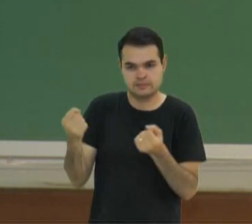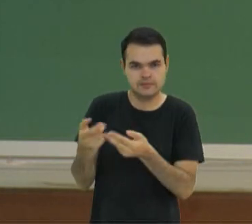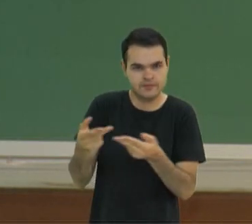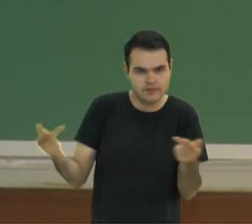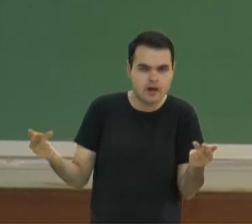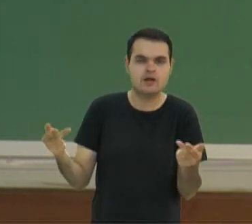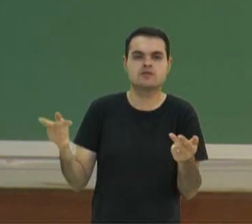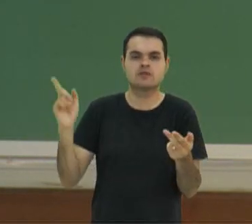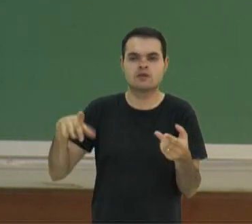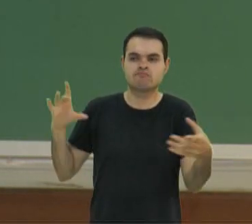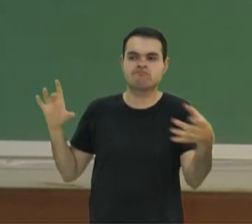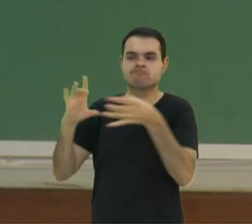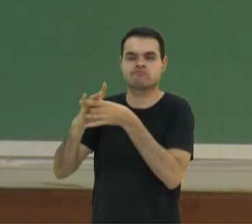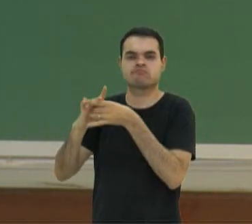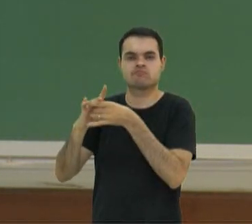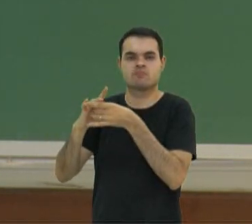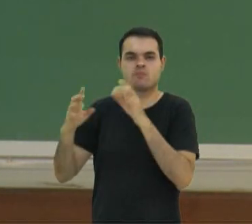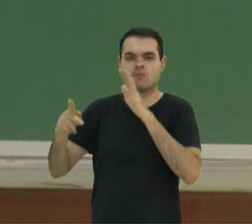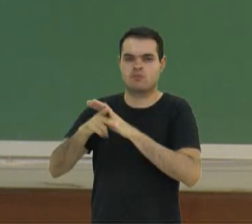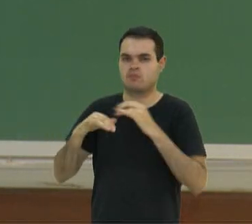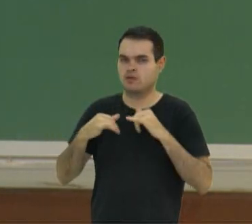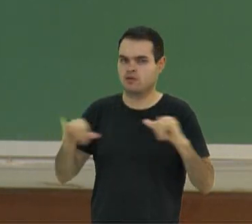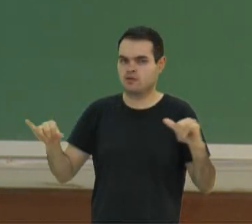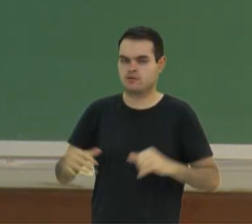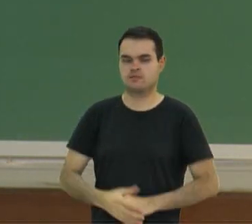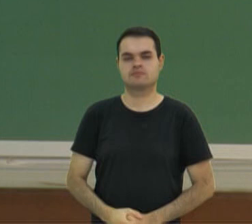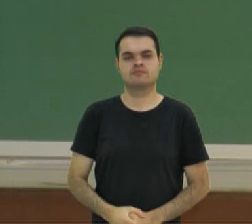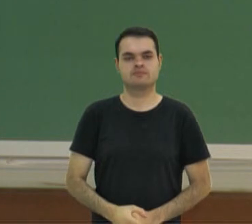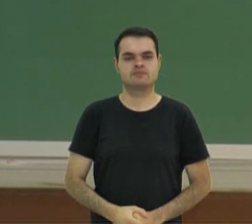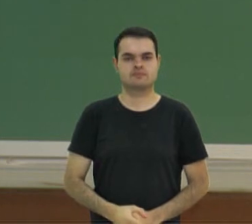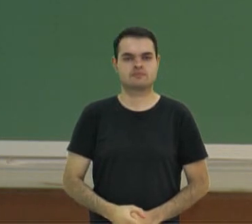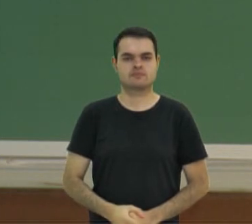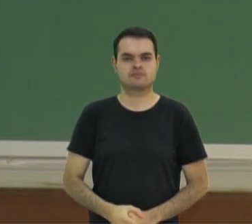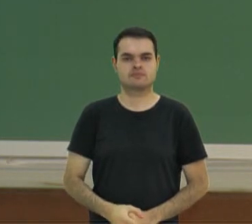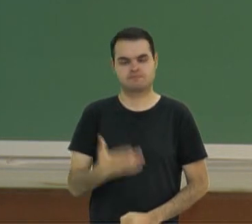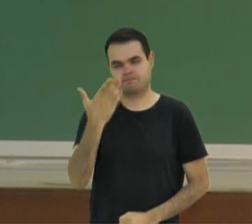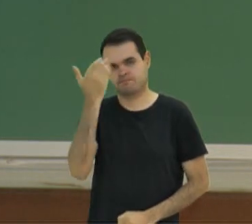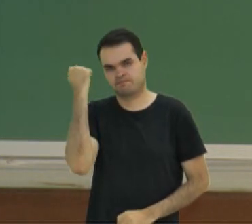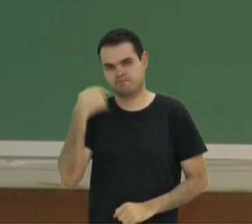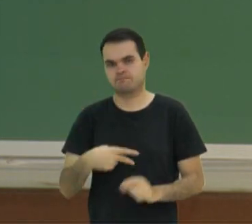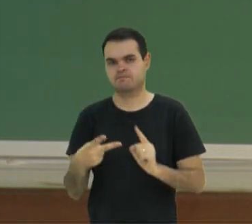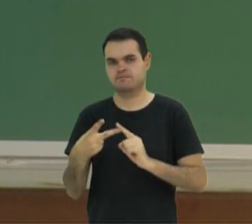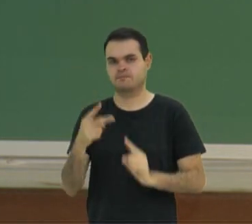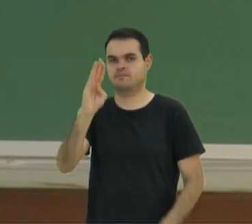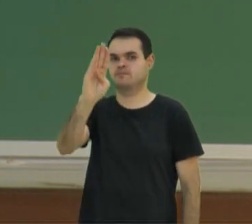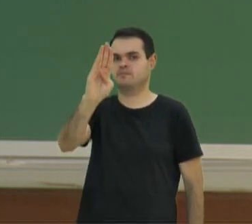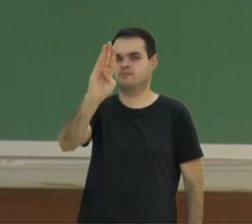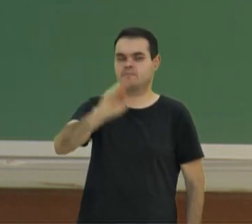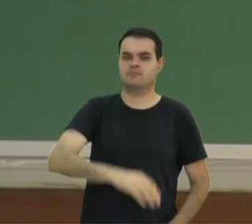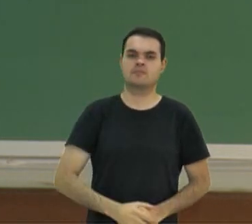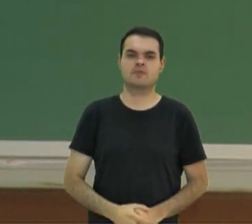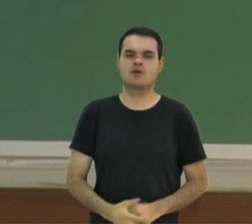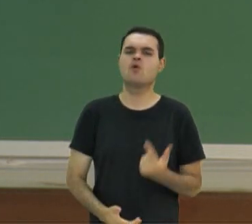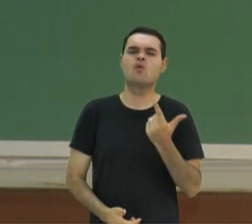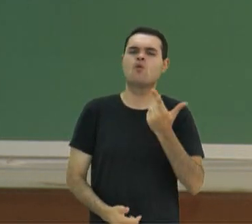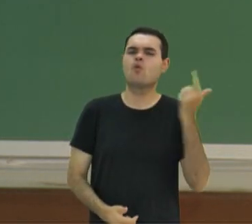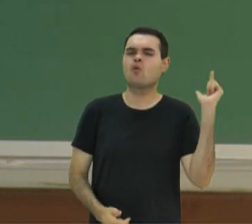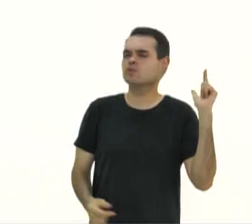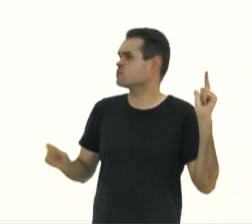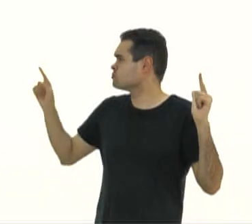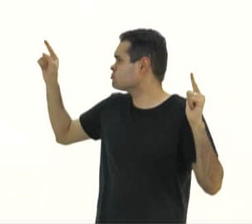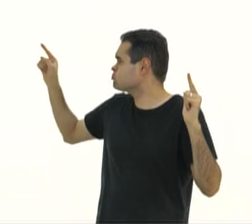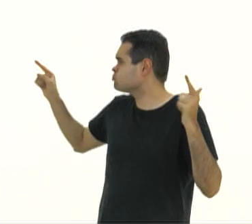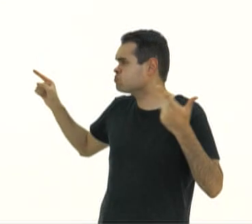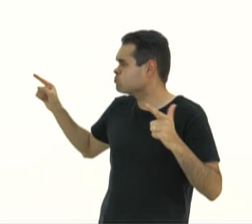a questão da energia. Bem, vamos lá. B. Você acrescentaria outros meios de transporte